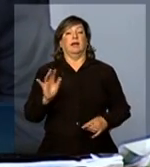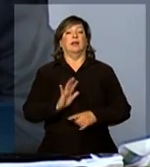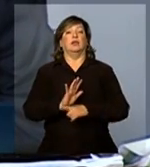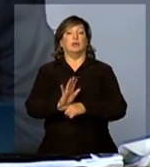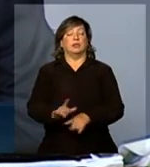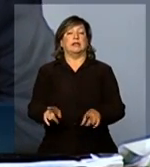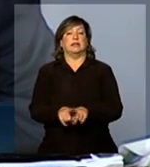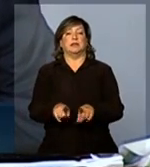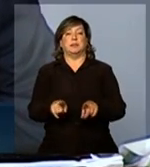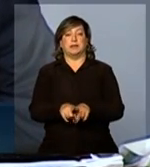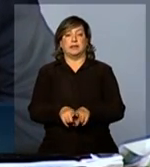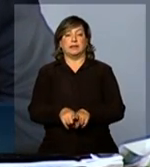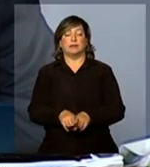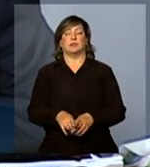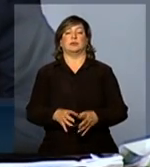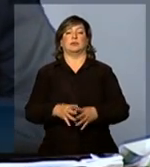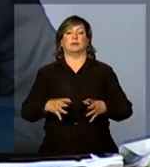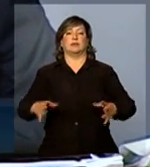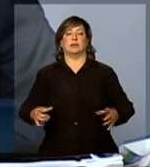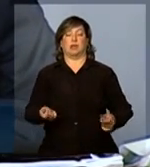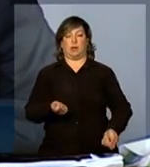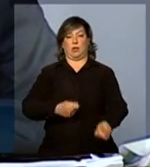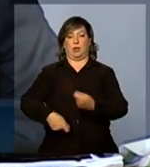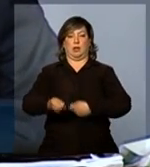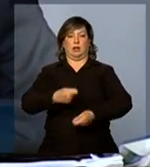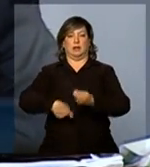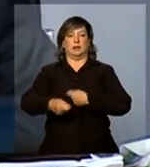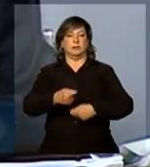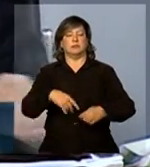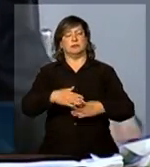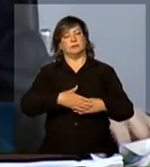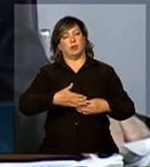ajudar também o crescimento da economia